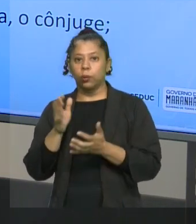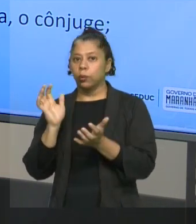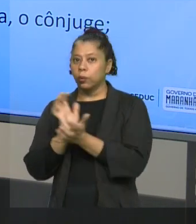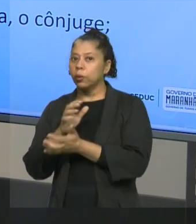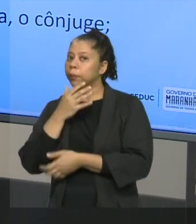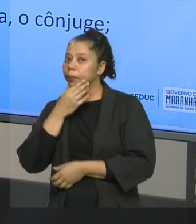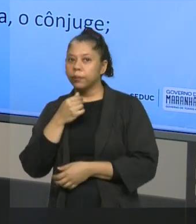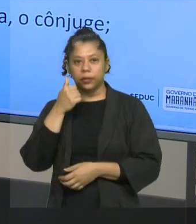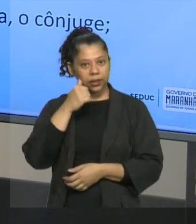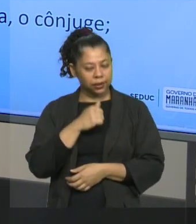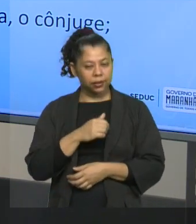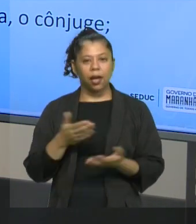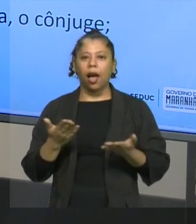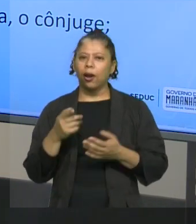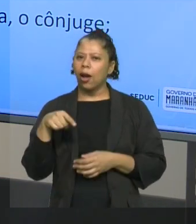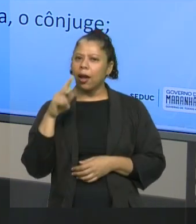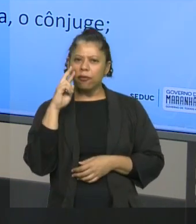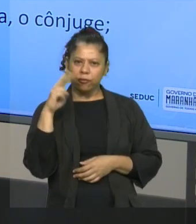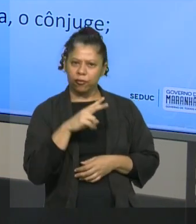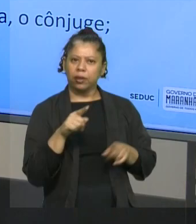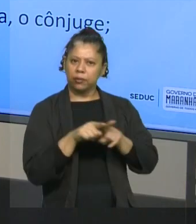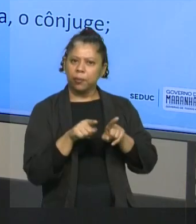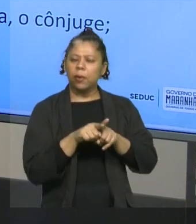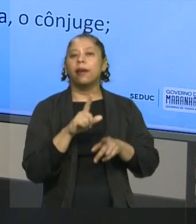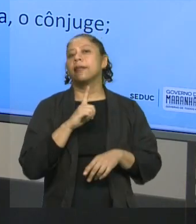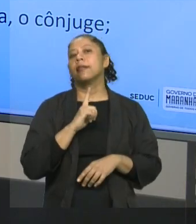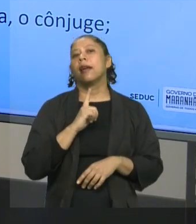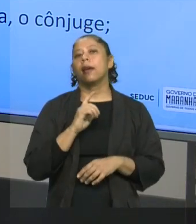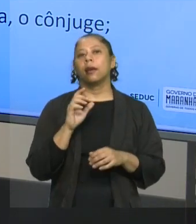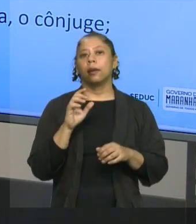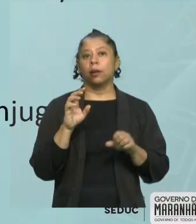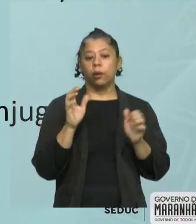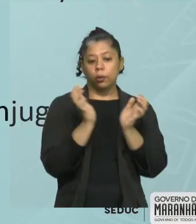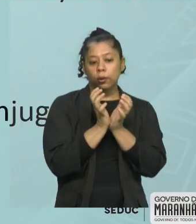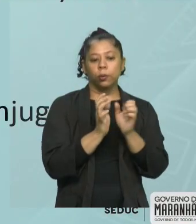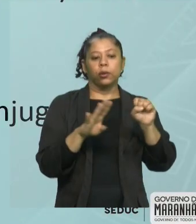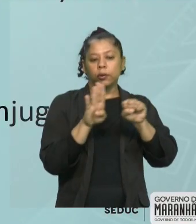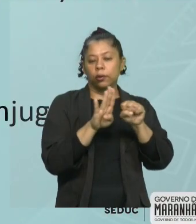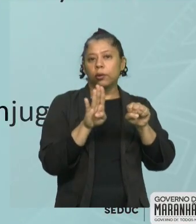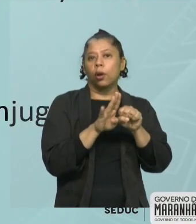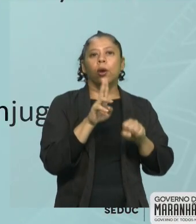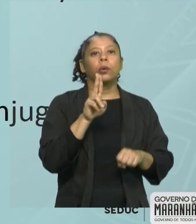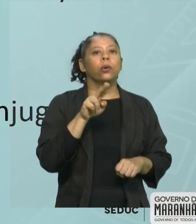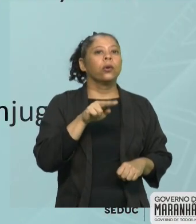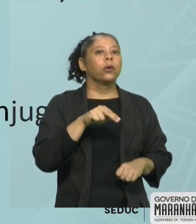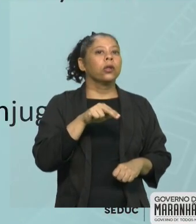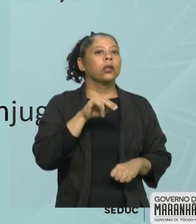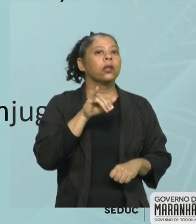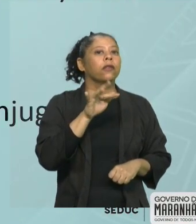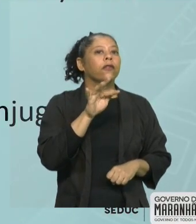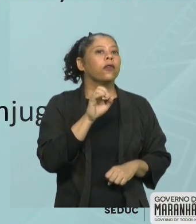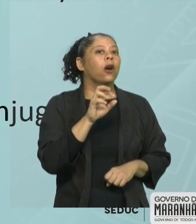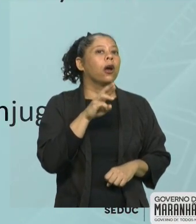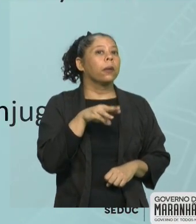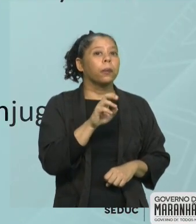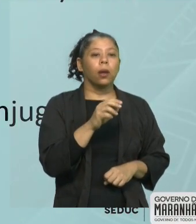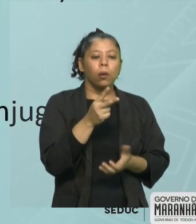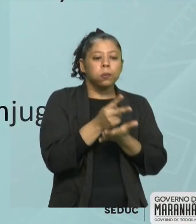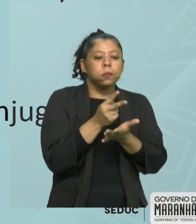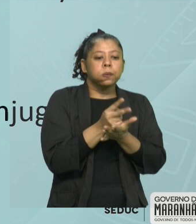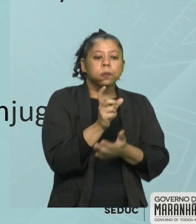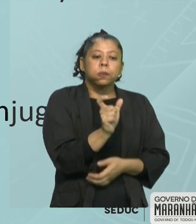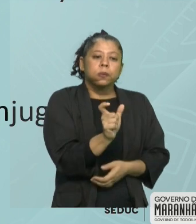feminino. Você pode ver aqui também que eu tenho substantivos uniformes. São aqueles que vão apresentar uma